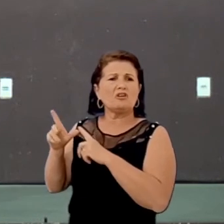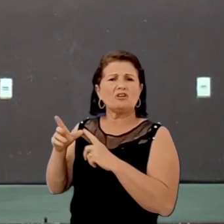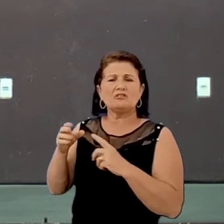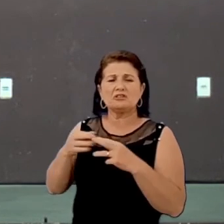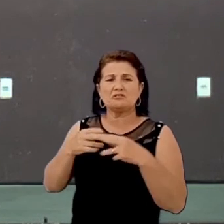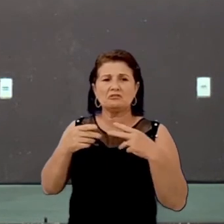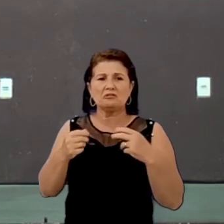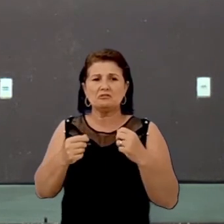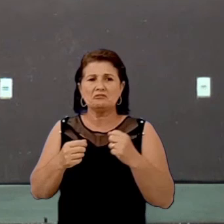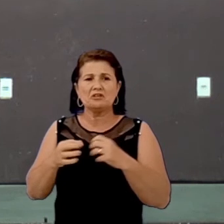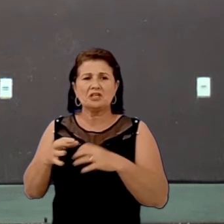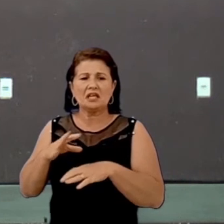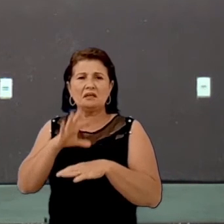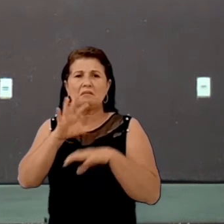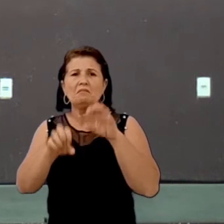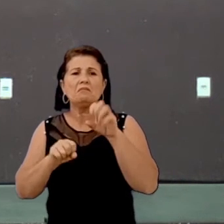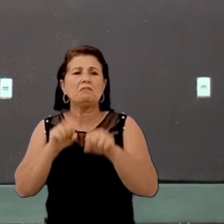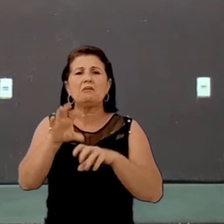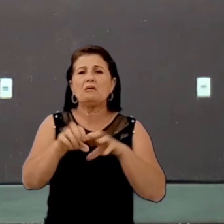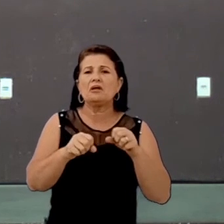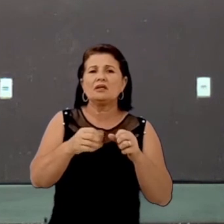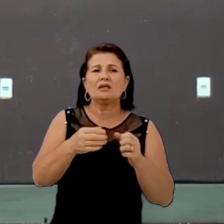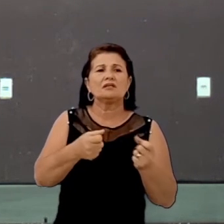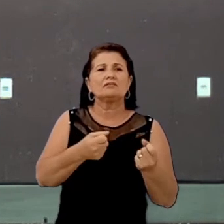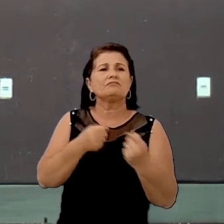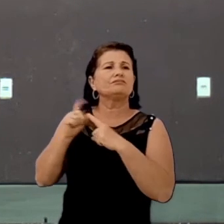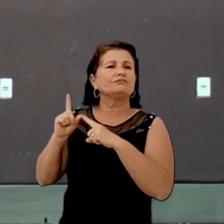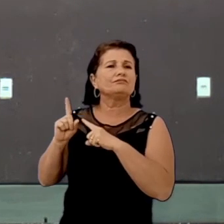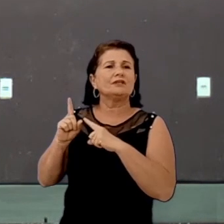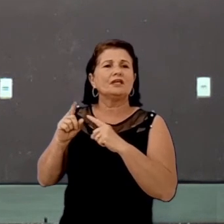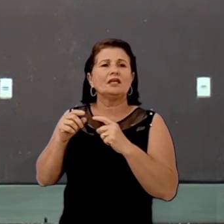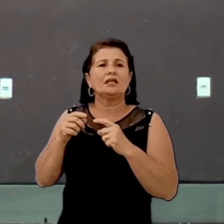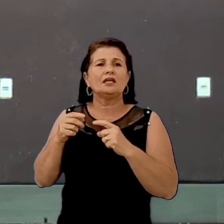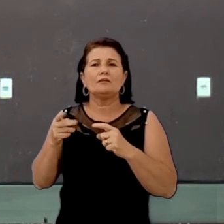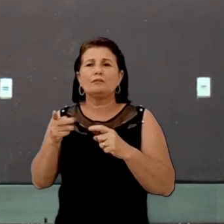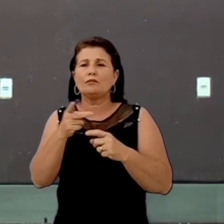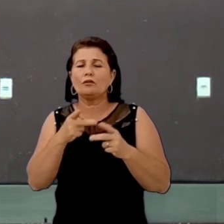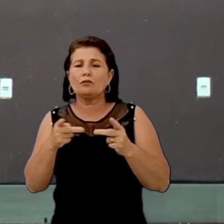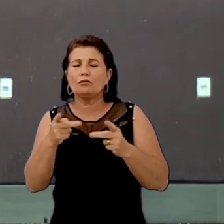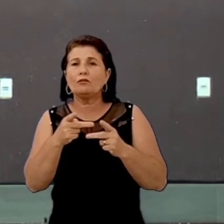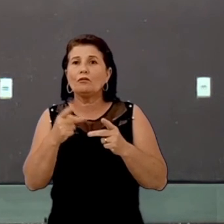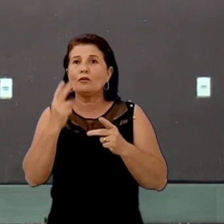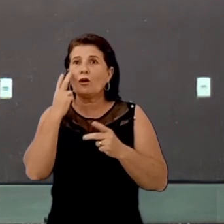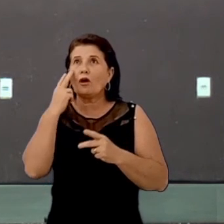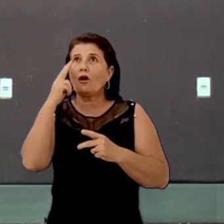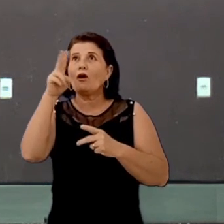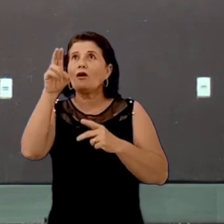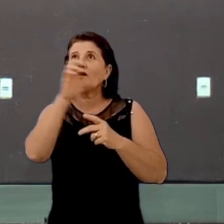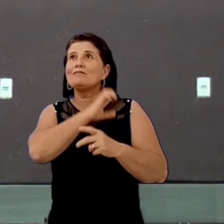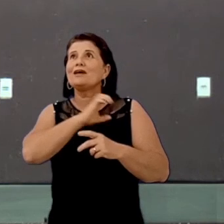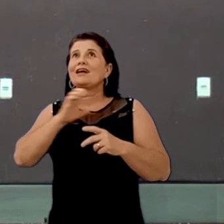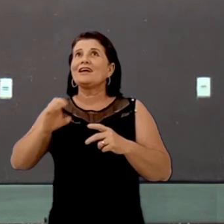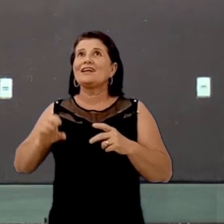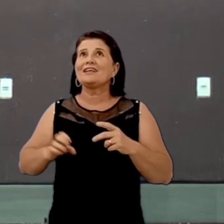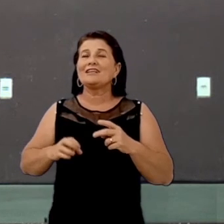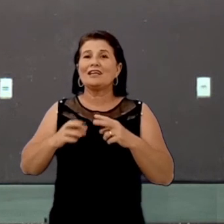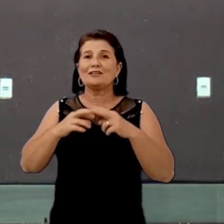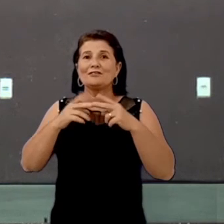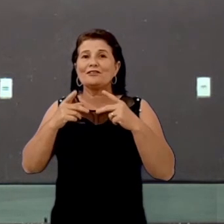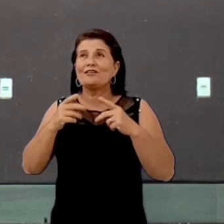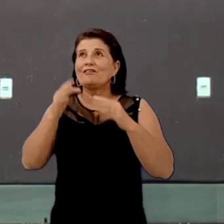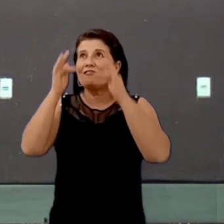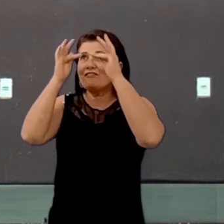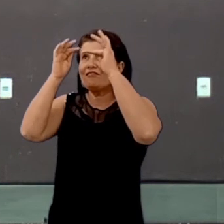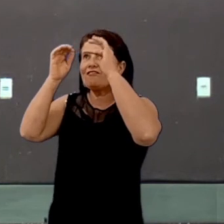que está te segurando, deixa para trás e corre essa corrida, olhando para Cristo, o autor e consumador da nossa